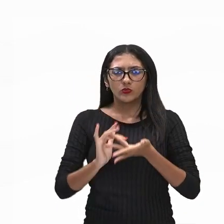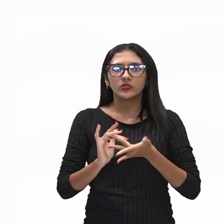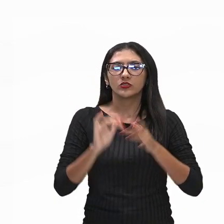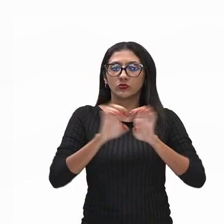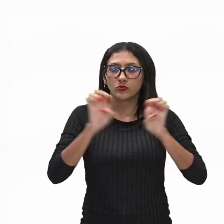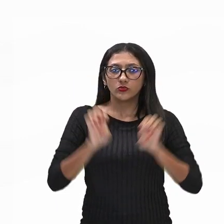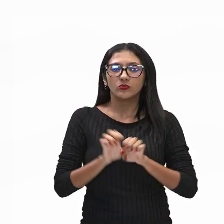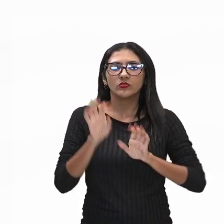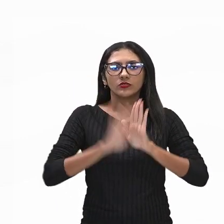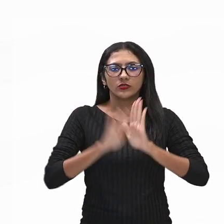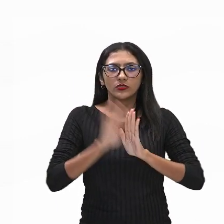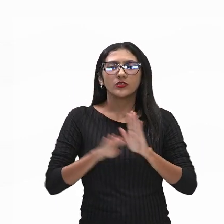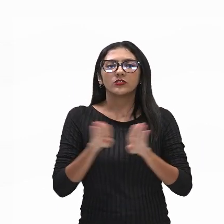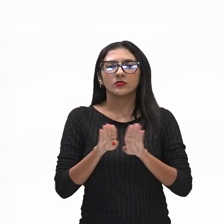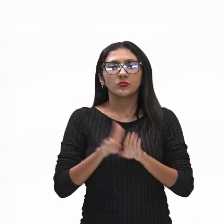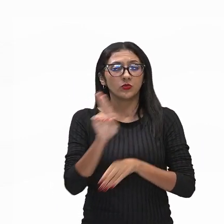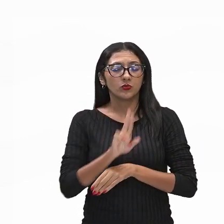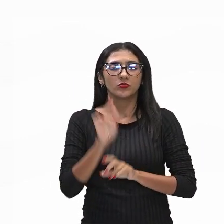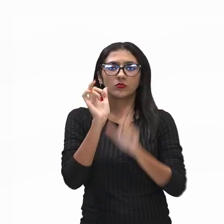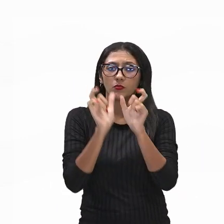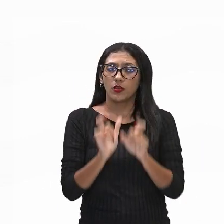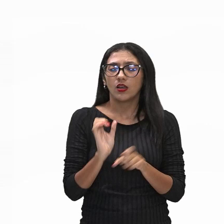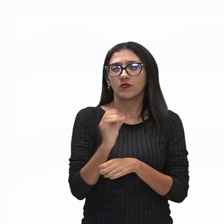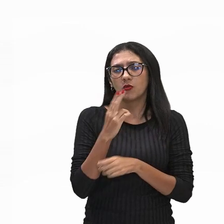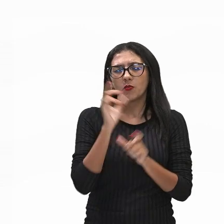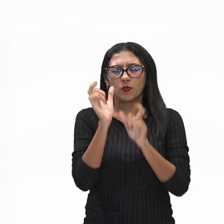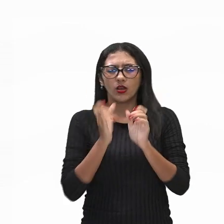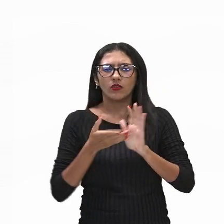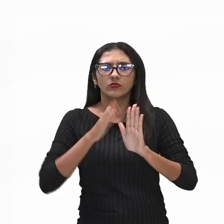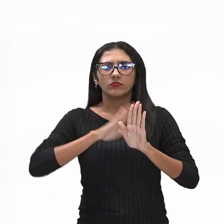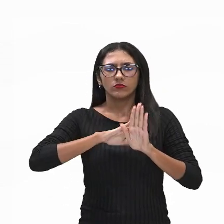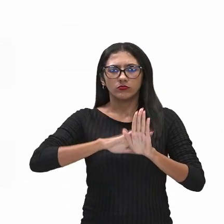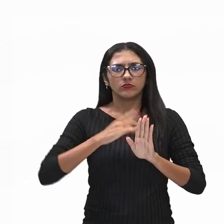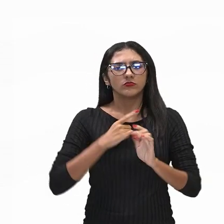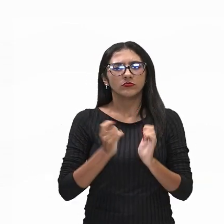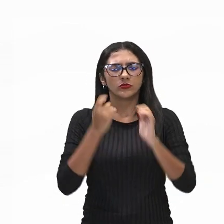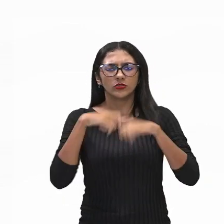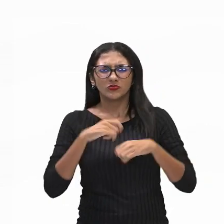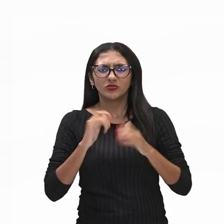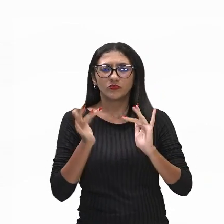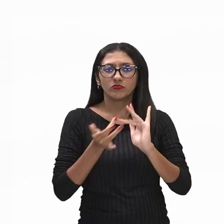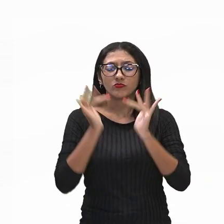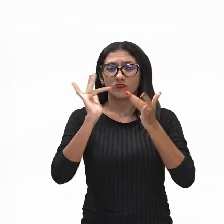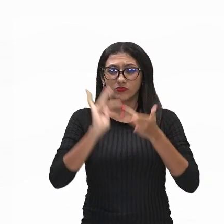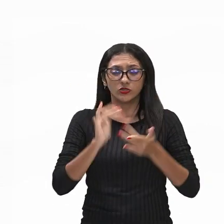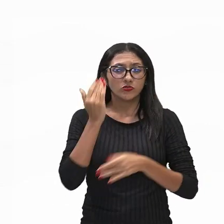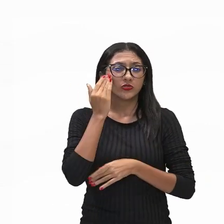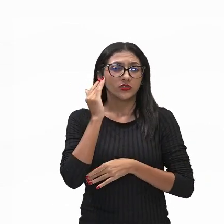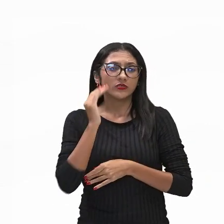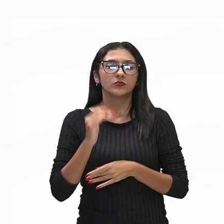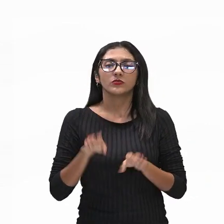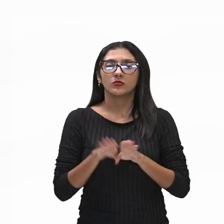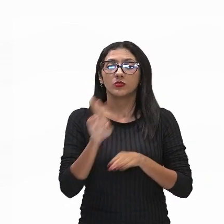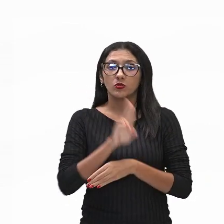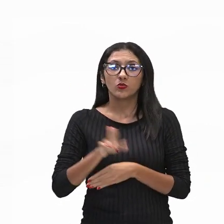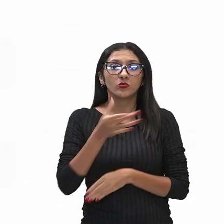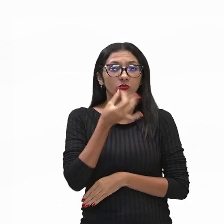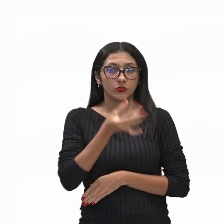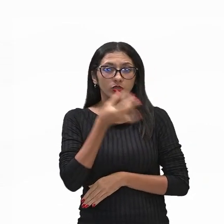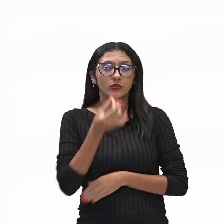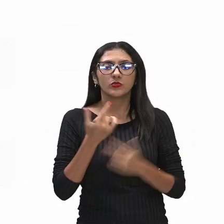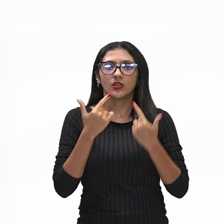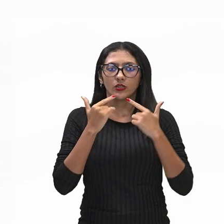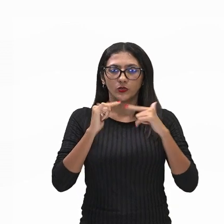texto e uso de palavras ou expressões para ampliação de sentidos e uso crítico da língua, nas